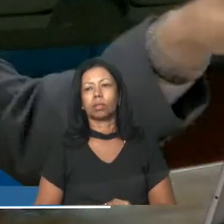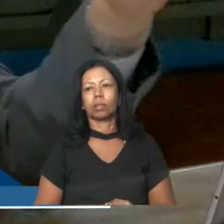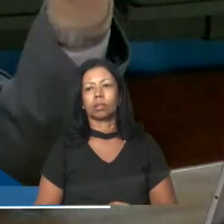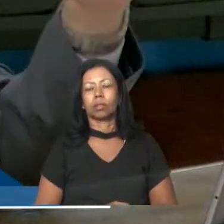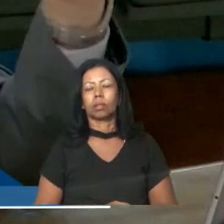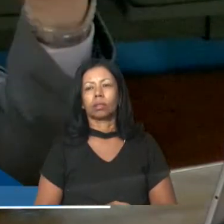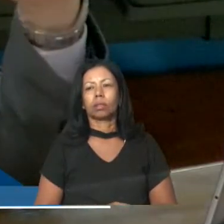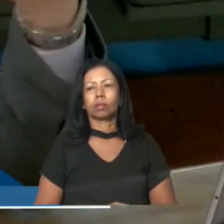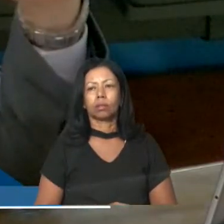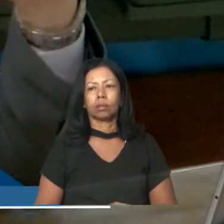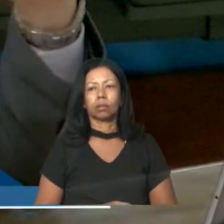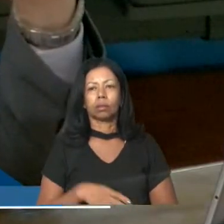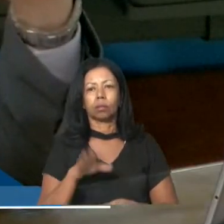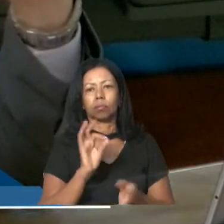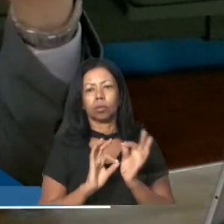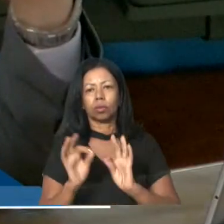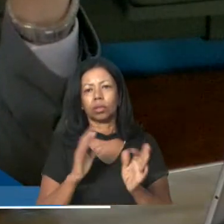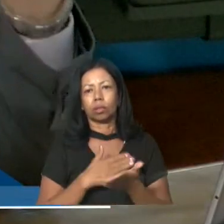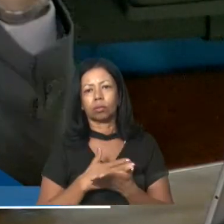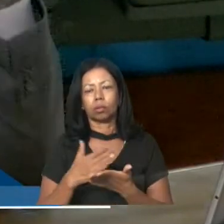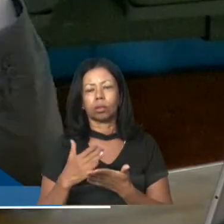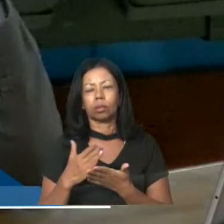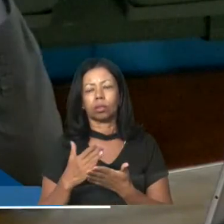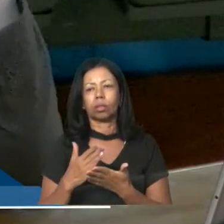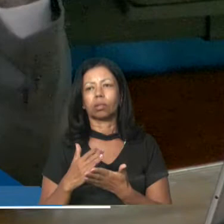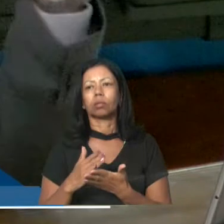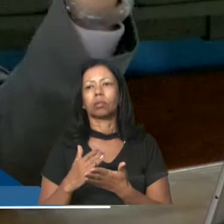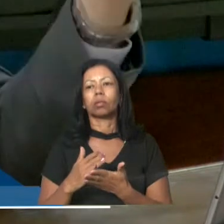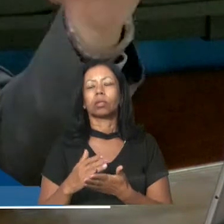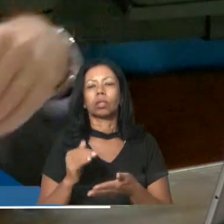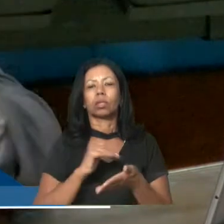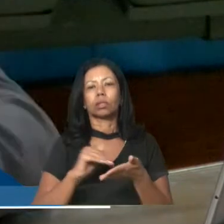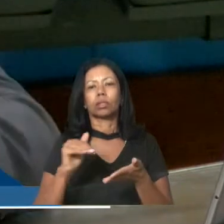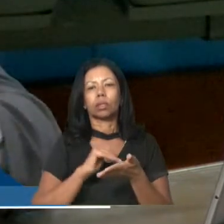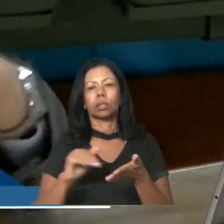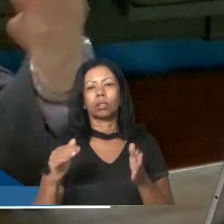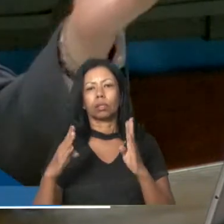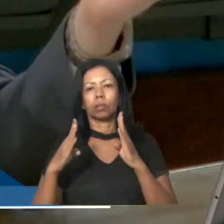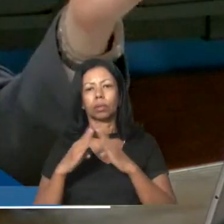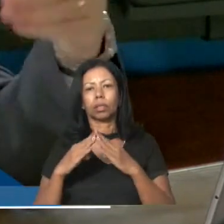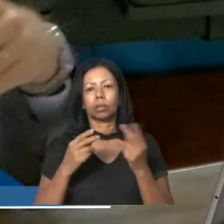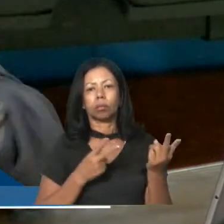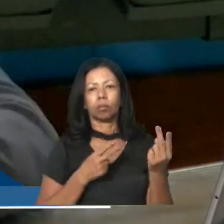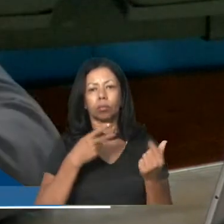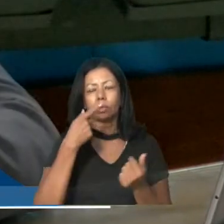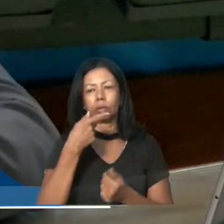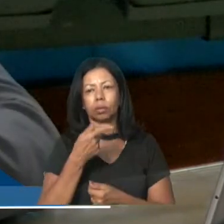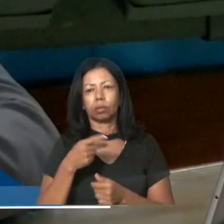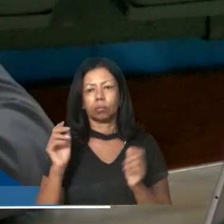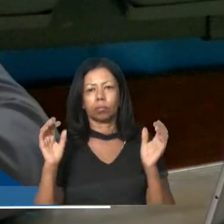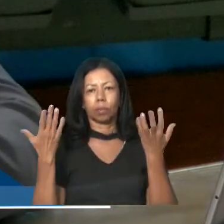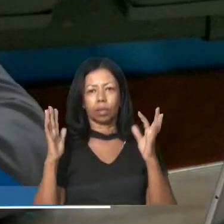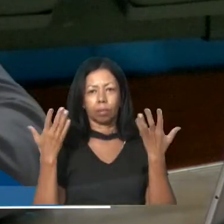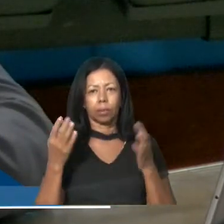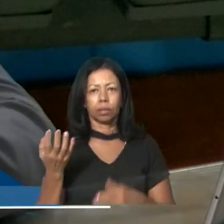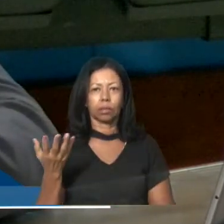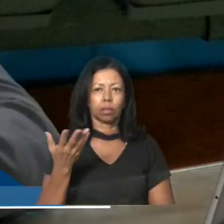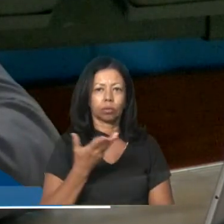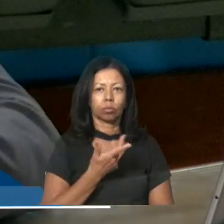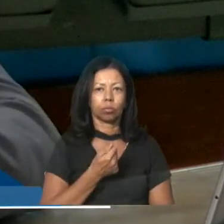e um projeto piloto, um projeto em que a Secretaria de Habitação, como de sempre, de parabéns a todos